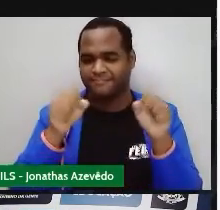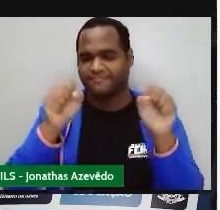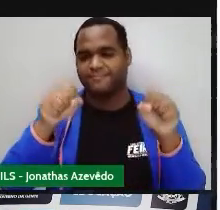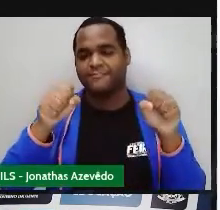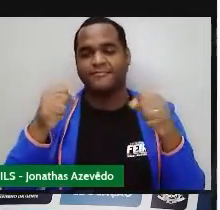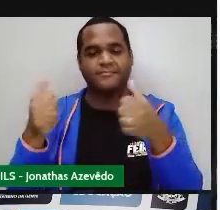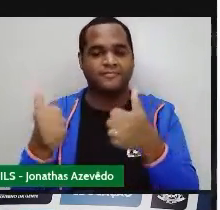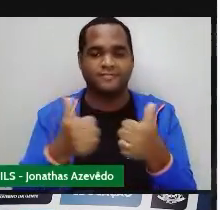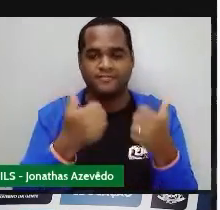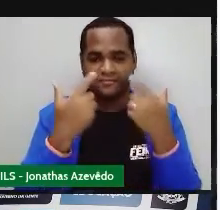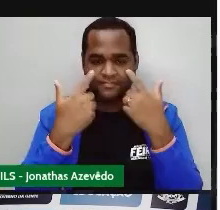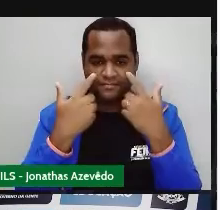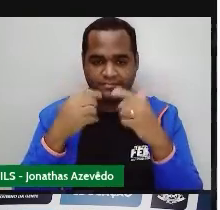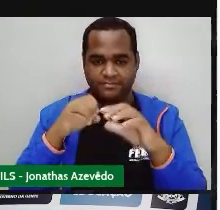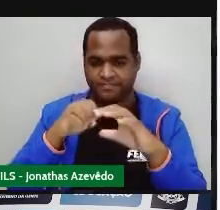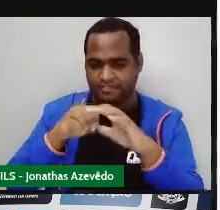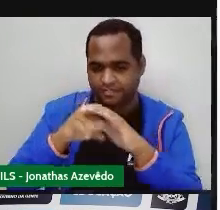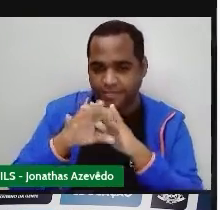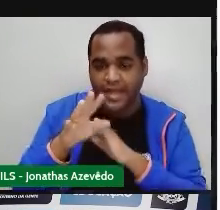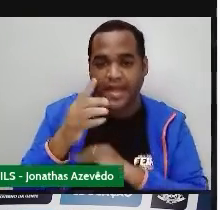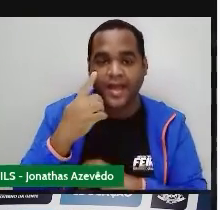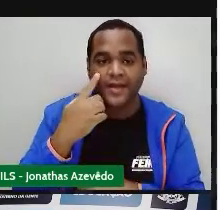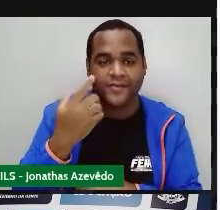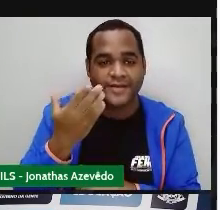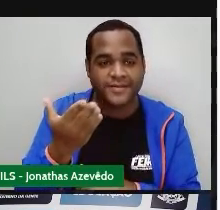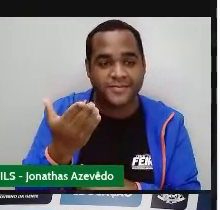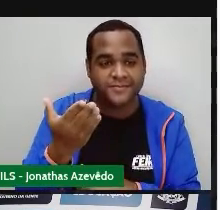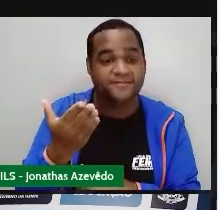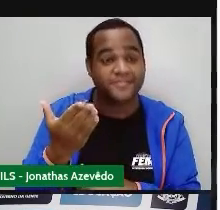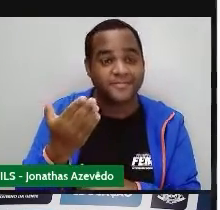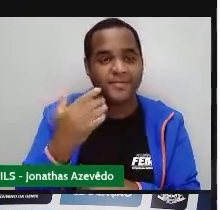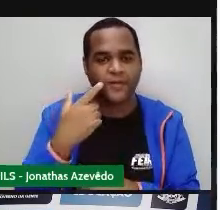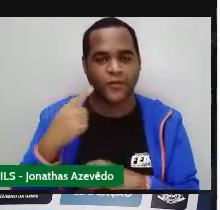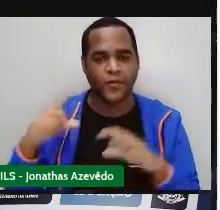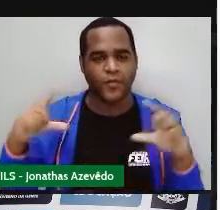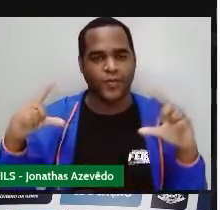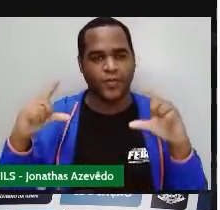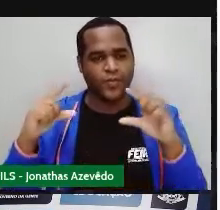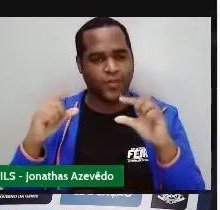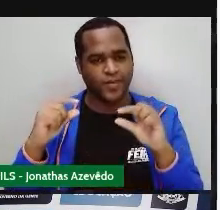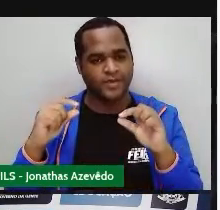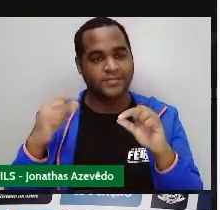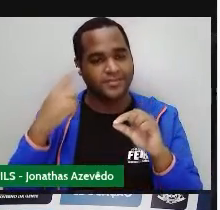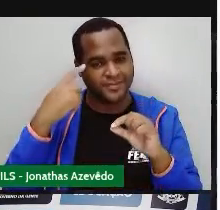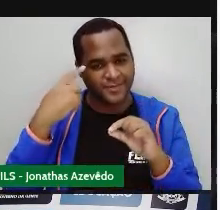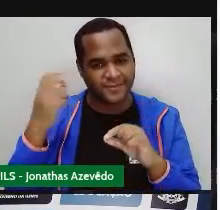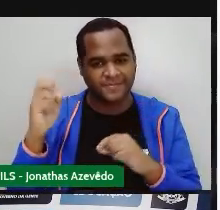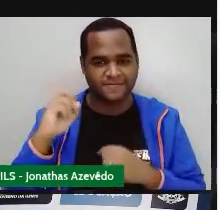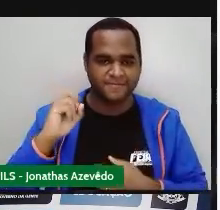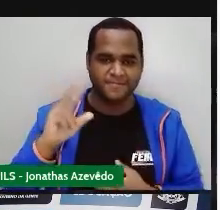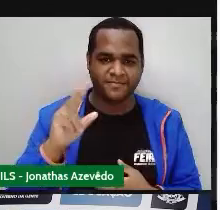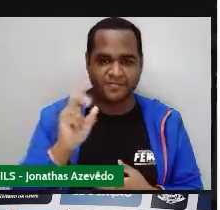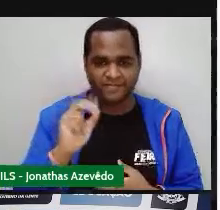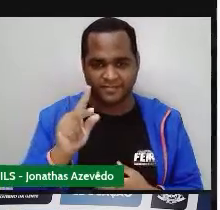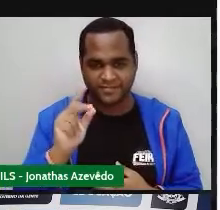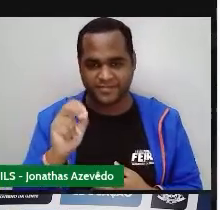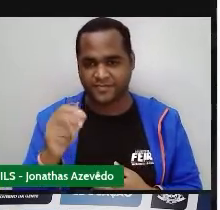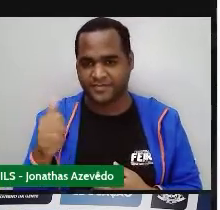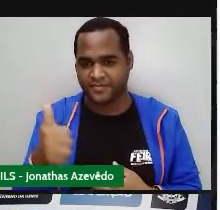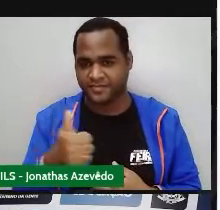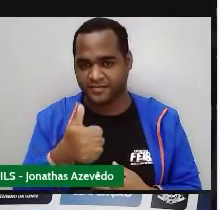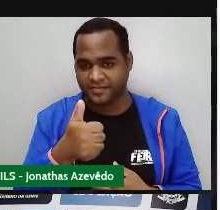tá aparecendo ali na tela para você vou deixar isso aqui um pouquinho menor Prontinho né